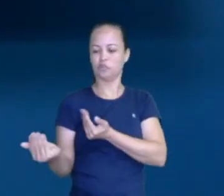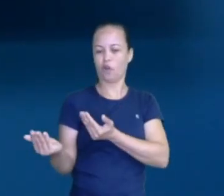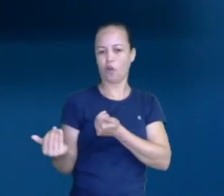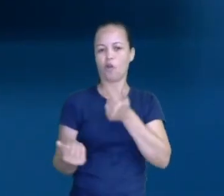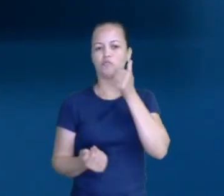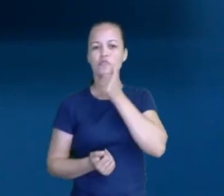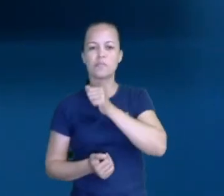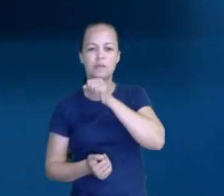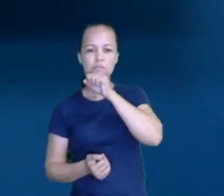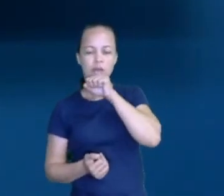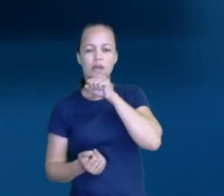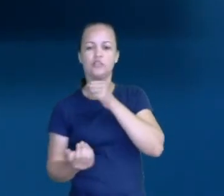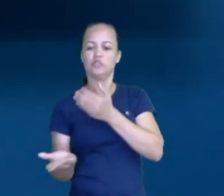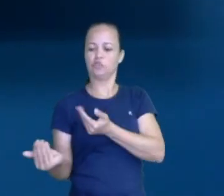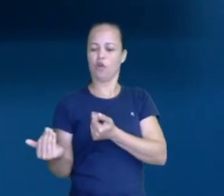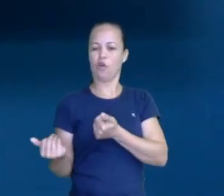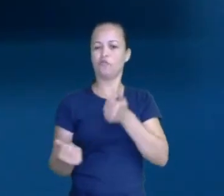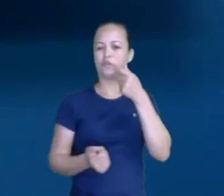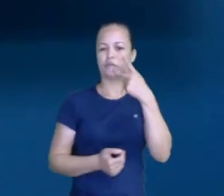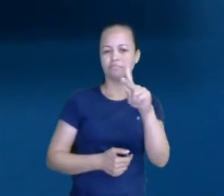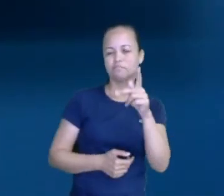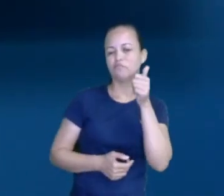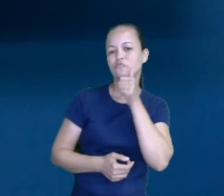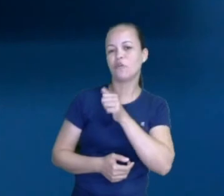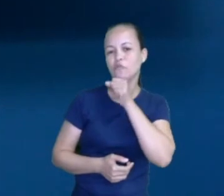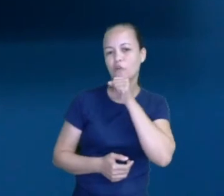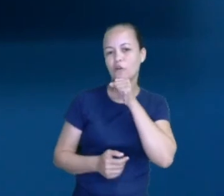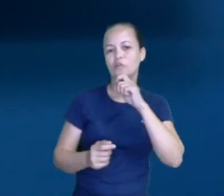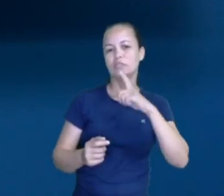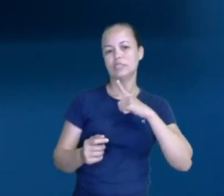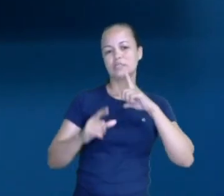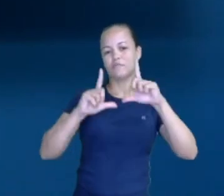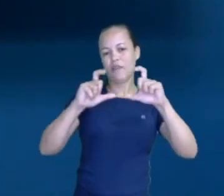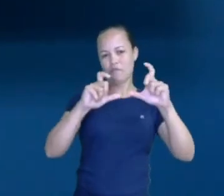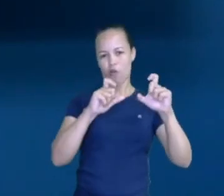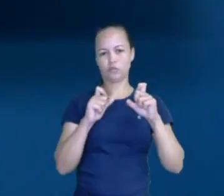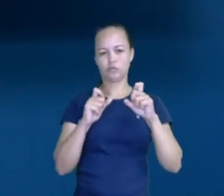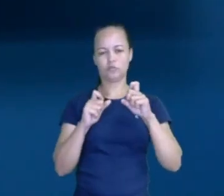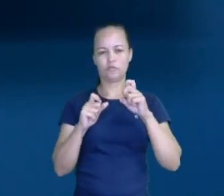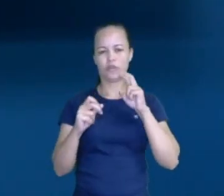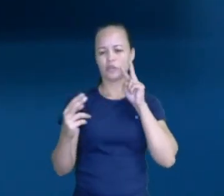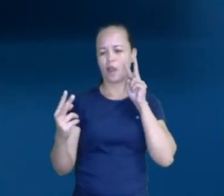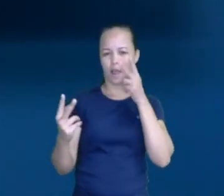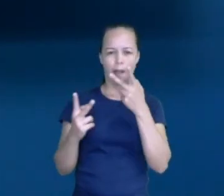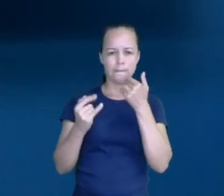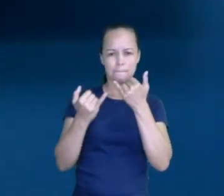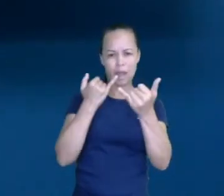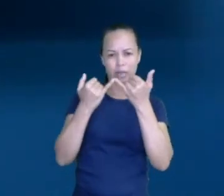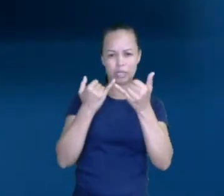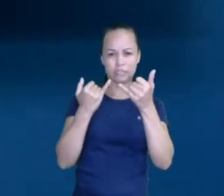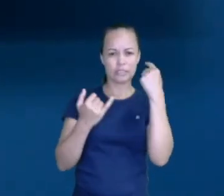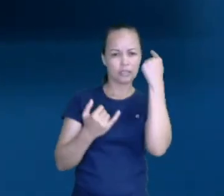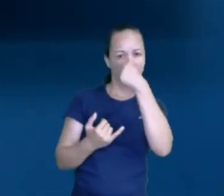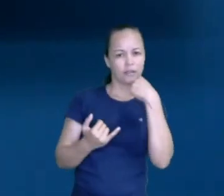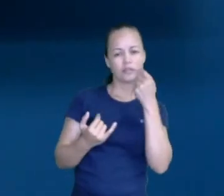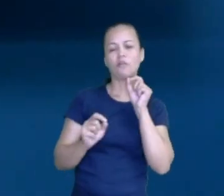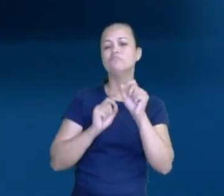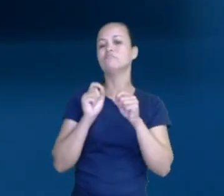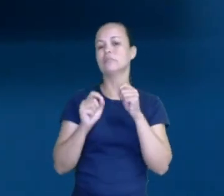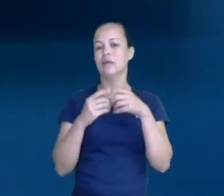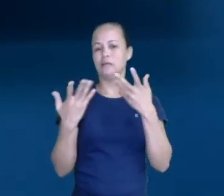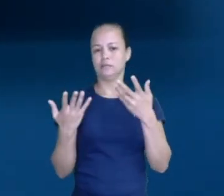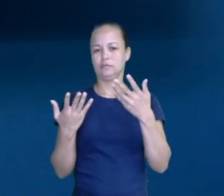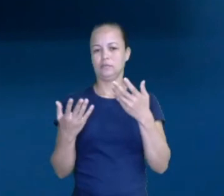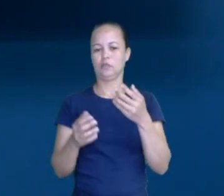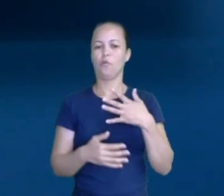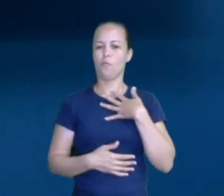jovem, a sua vovó, se ela tiver uma foto. Veja com quem você se parece. Vai ser muito legal conhecer um pouco mais da história dos